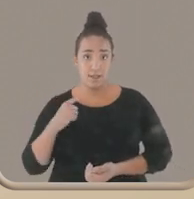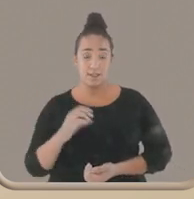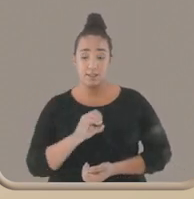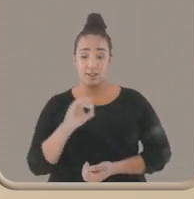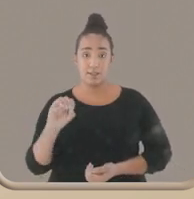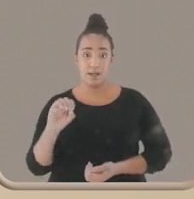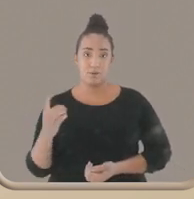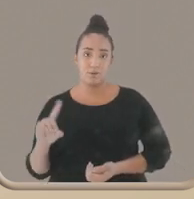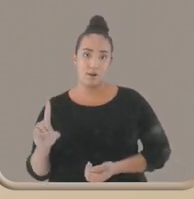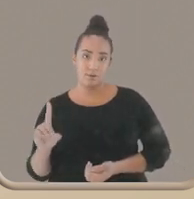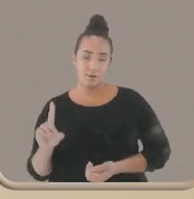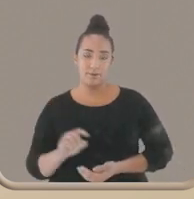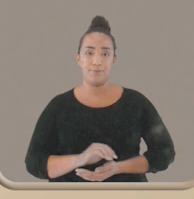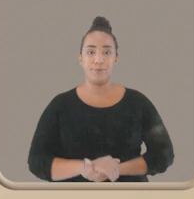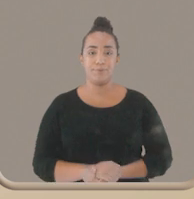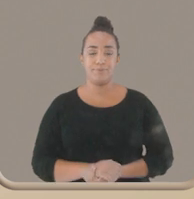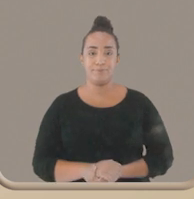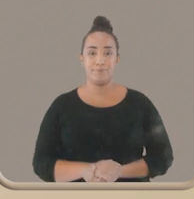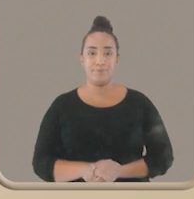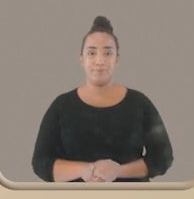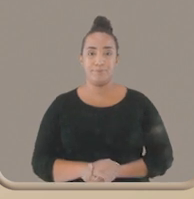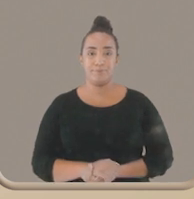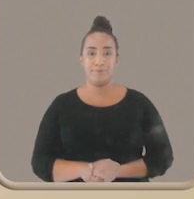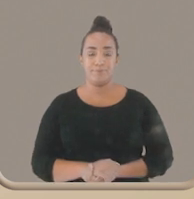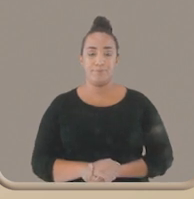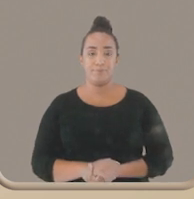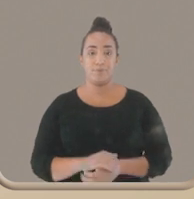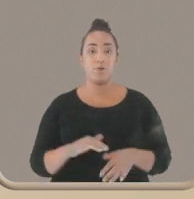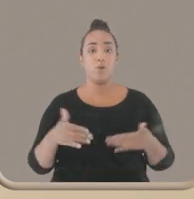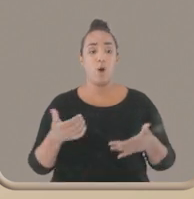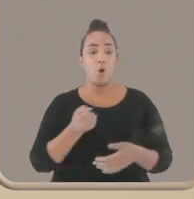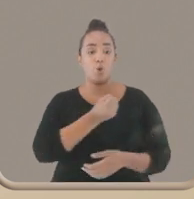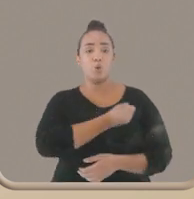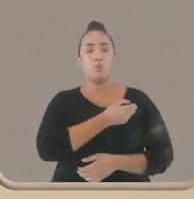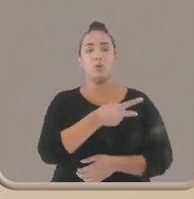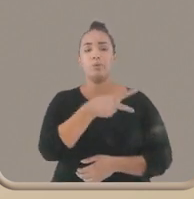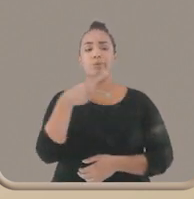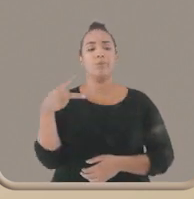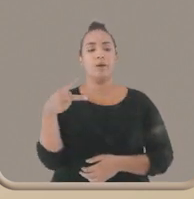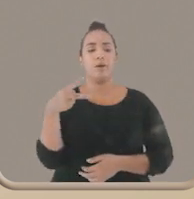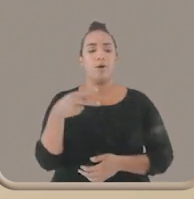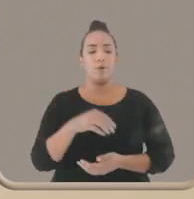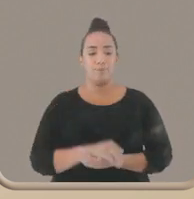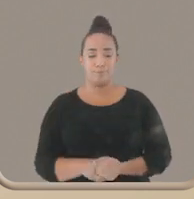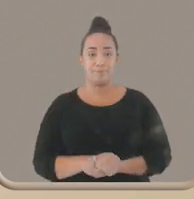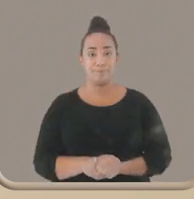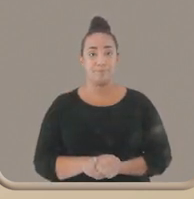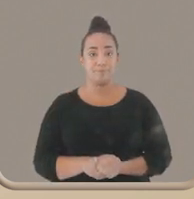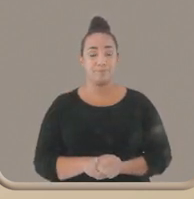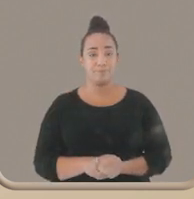décimos e no segundo temos 0 décimos. Qual seria o maior número?